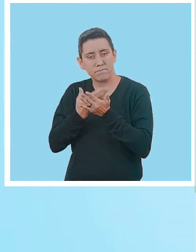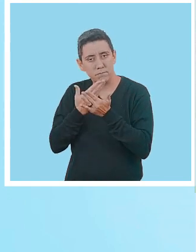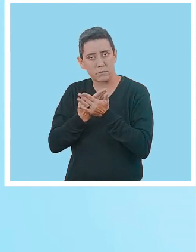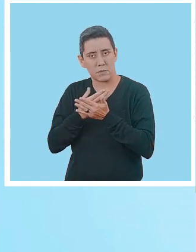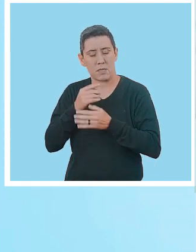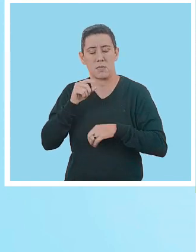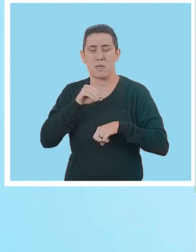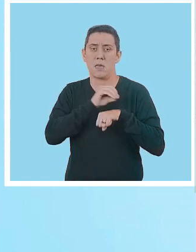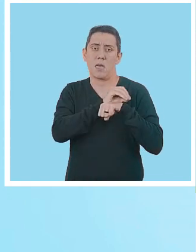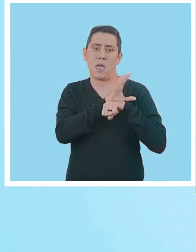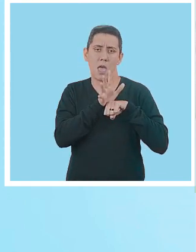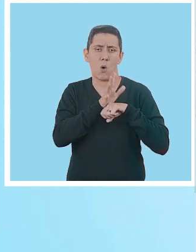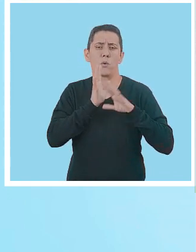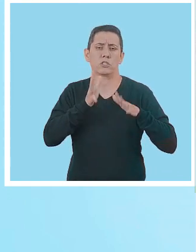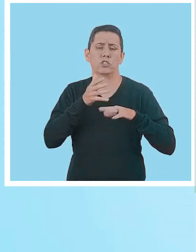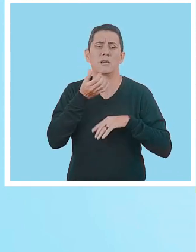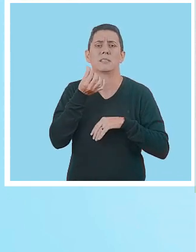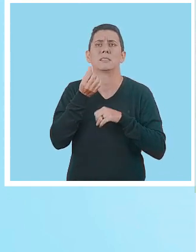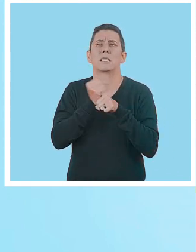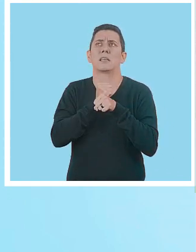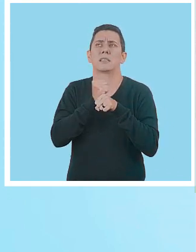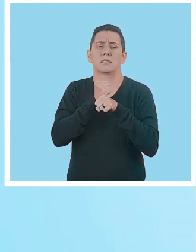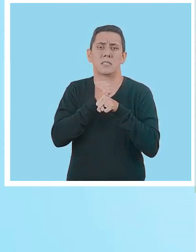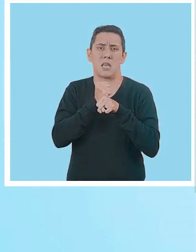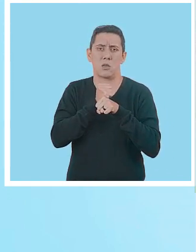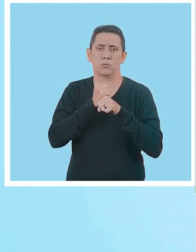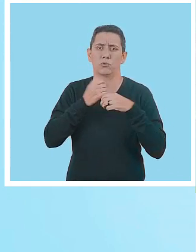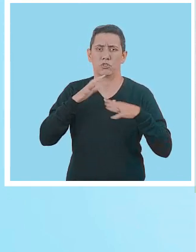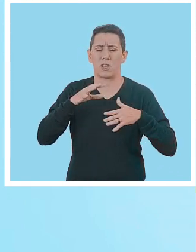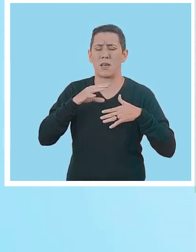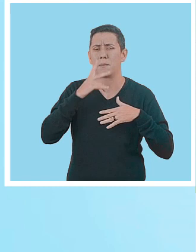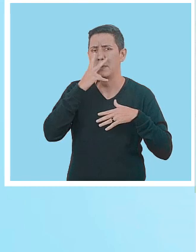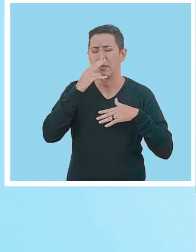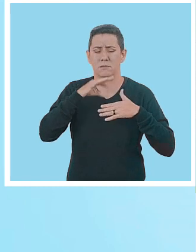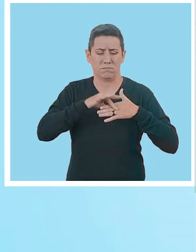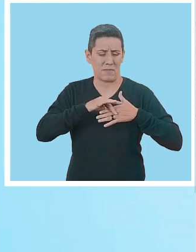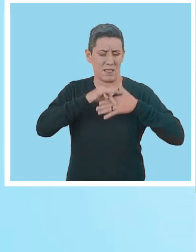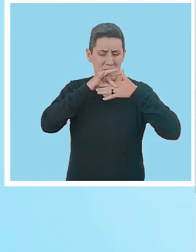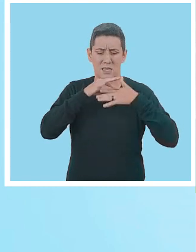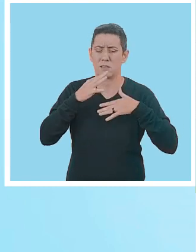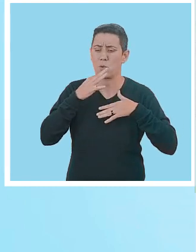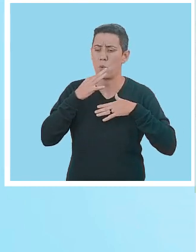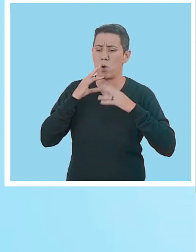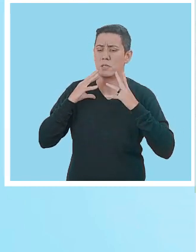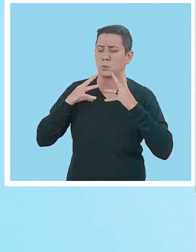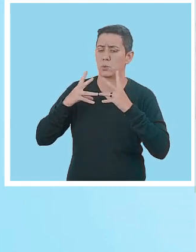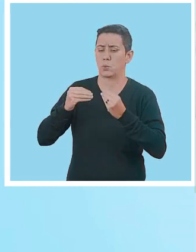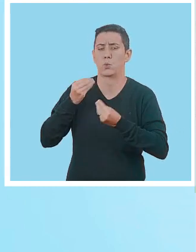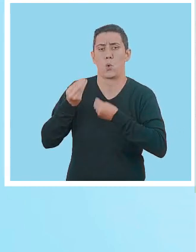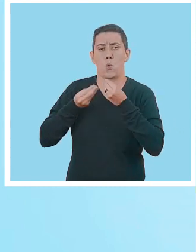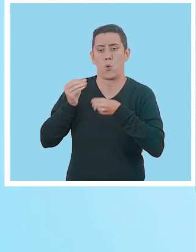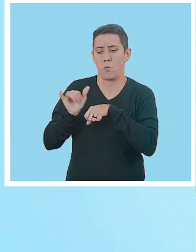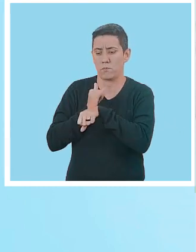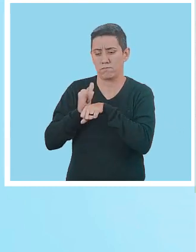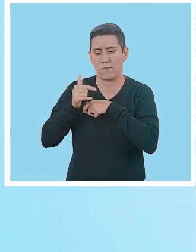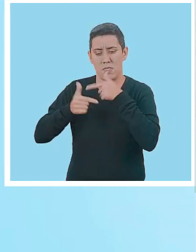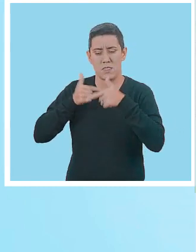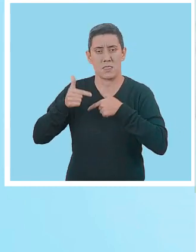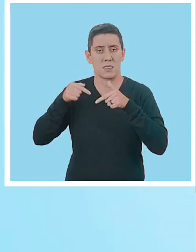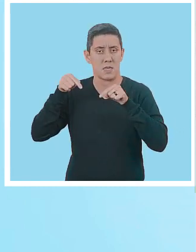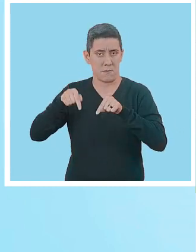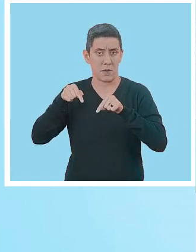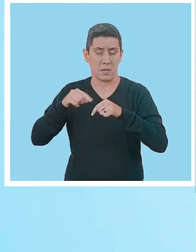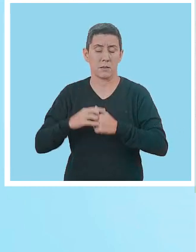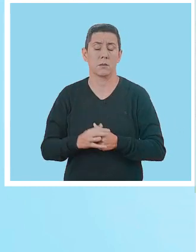e é líder Global as seis anos consecutivos no fornecimento de inversores fotovoltaicos tá então assim